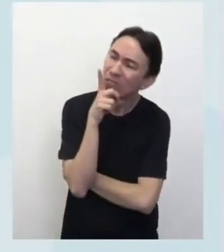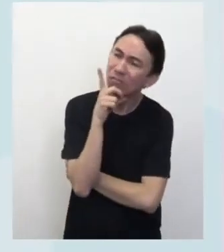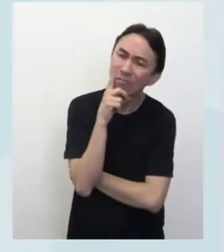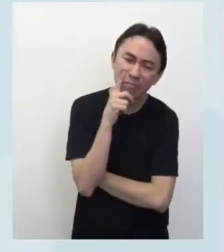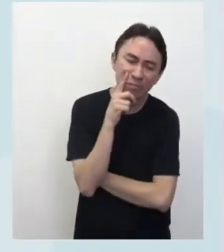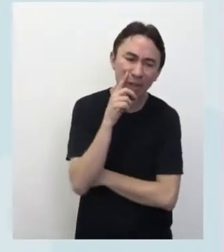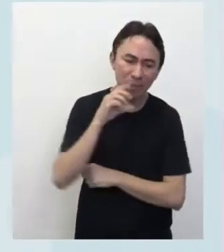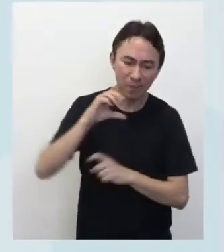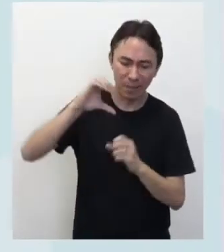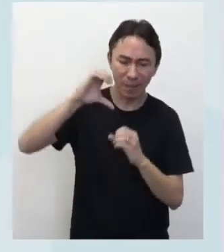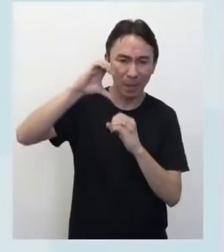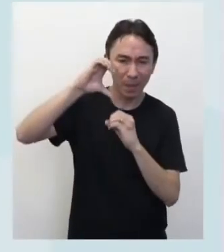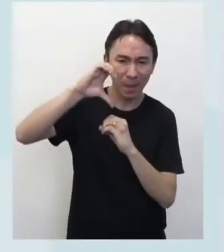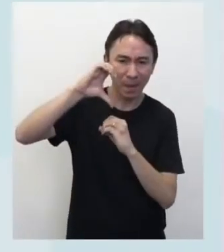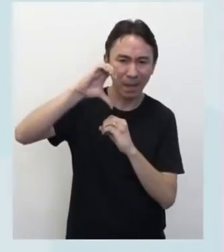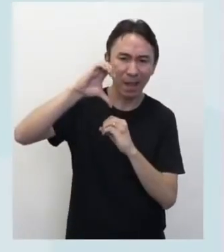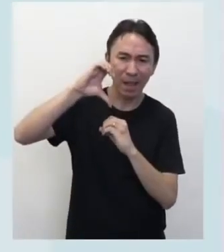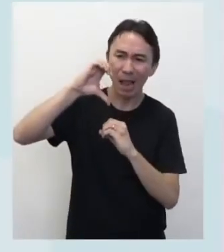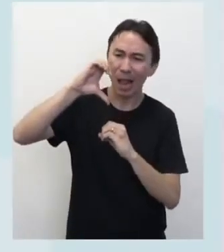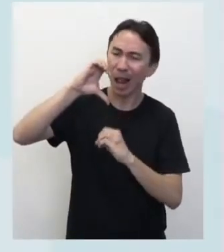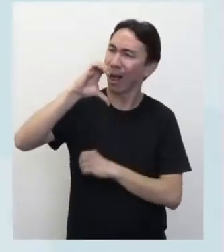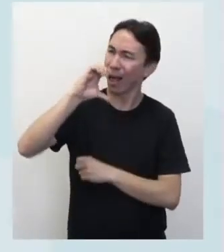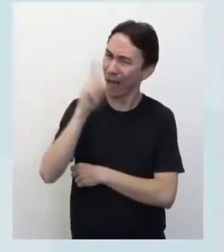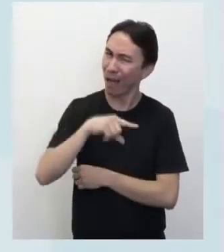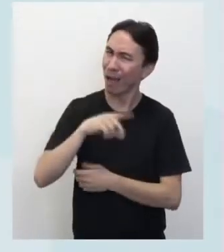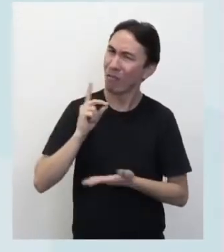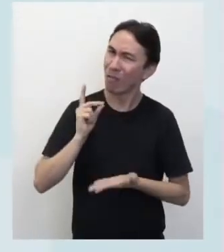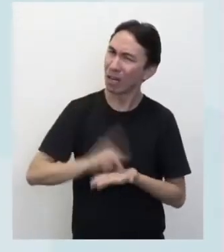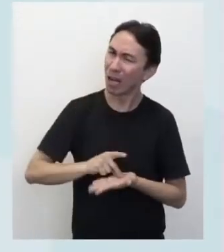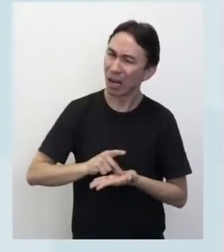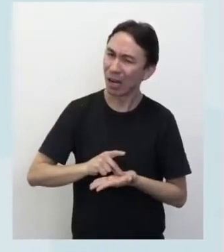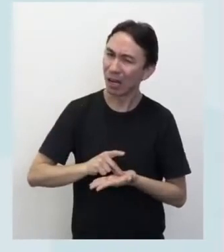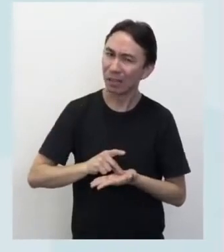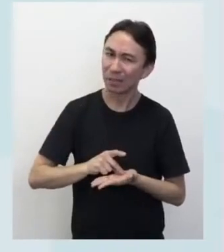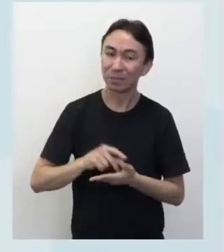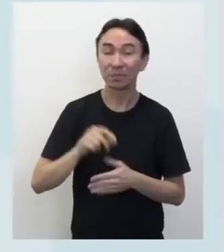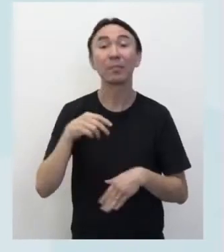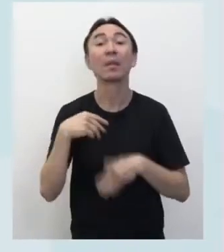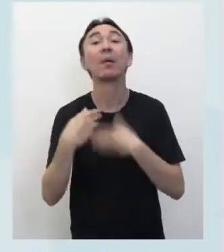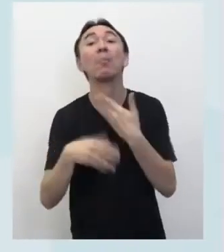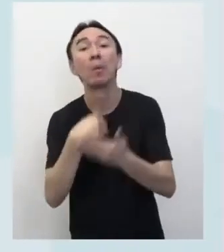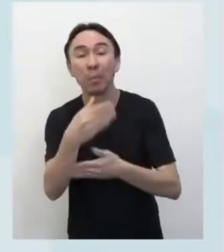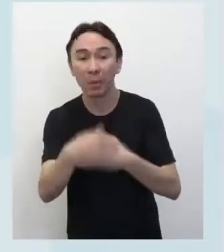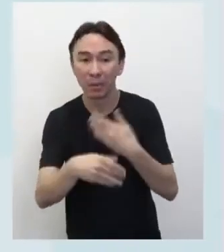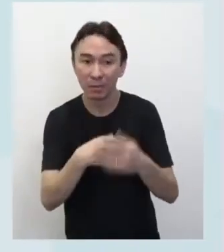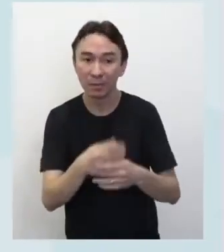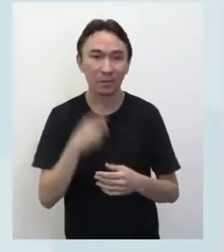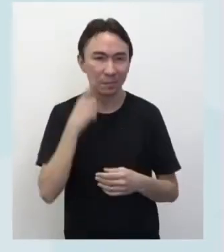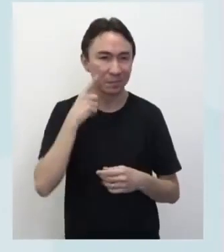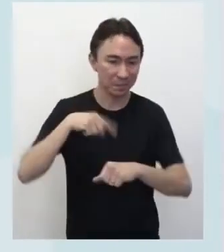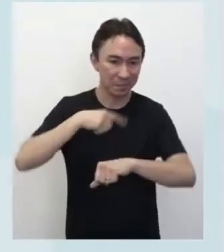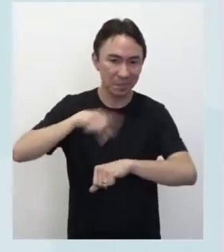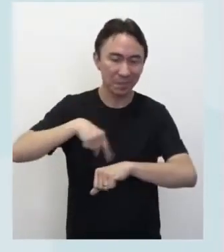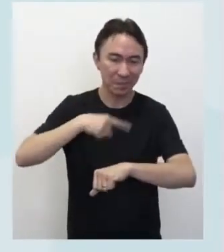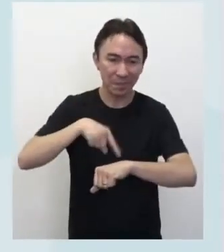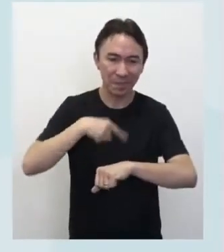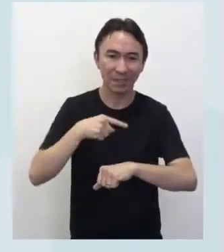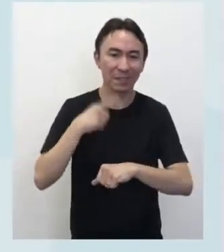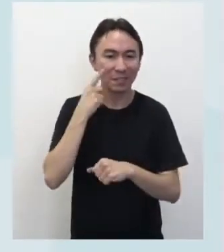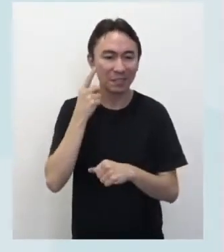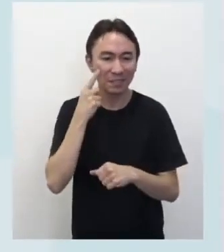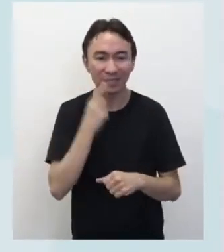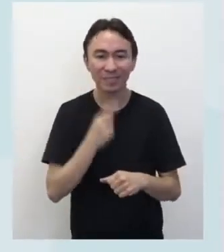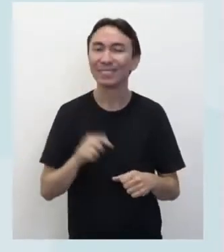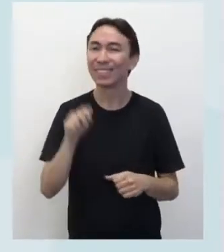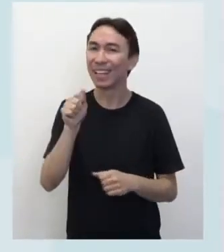pessoas são loucas? Para concluir, algumas horas depois, olha só, o arroba da Ana, como vocês